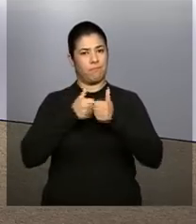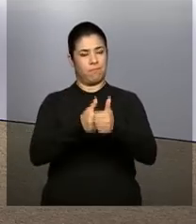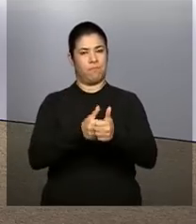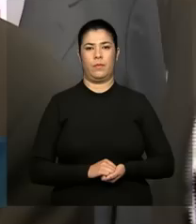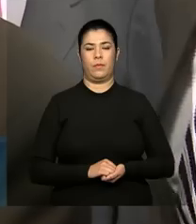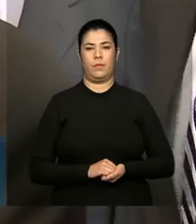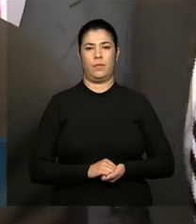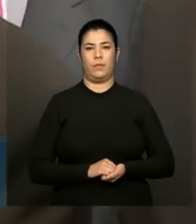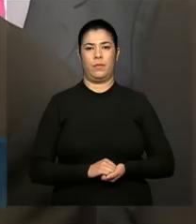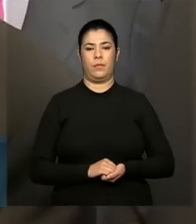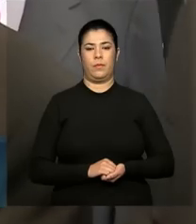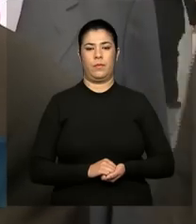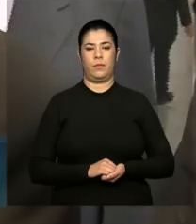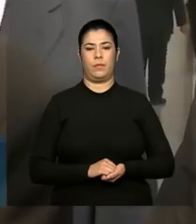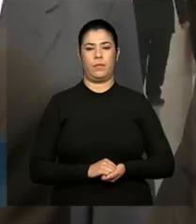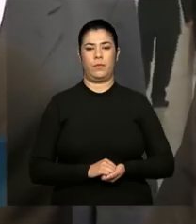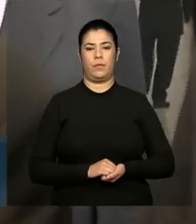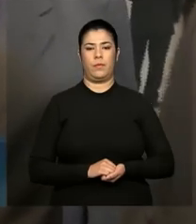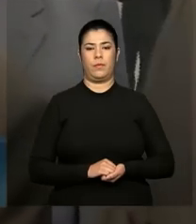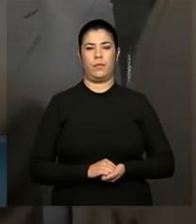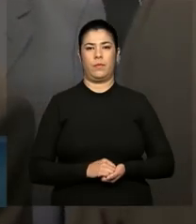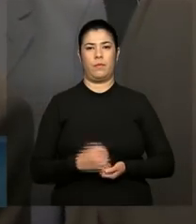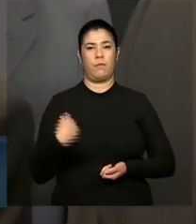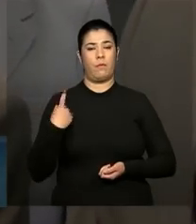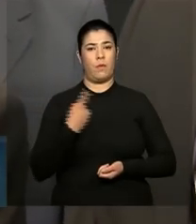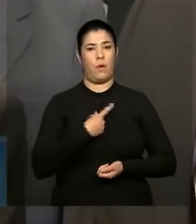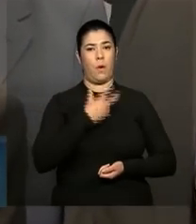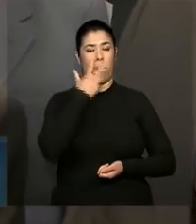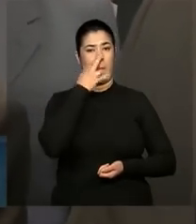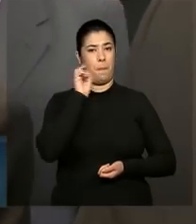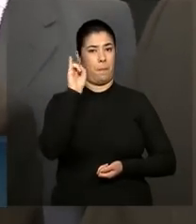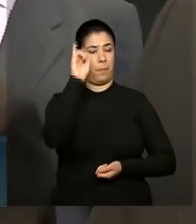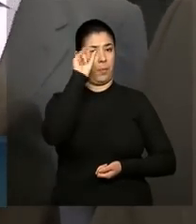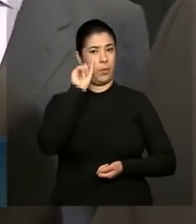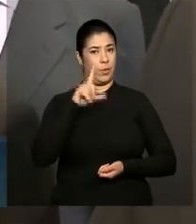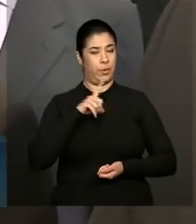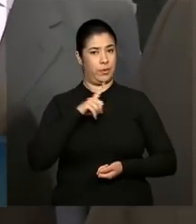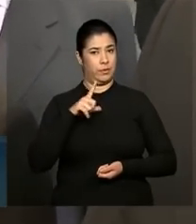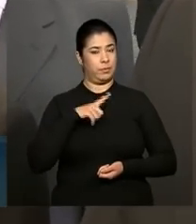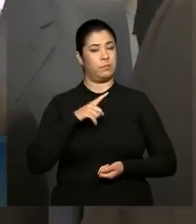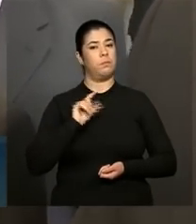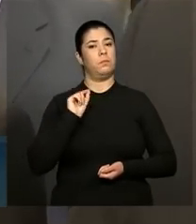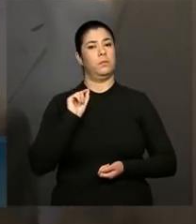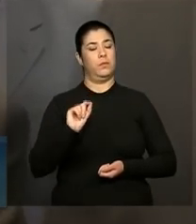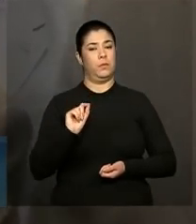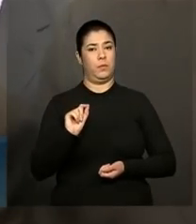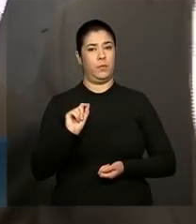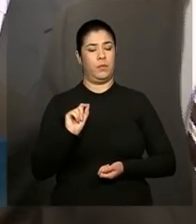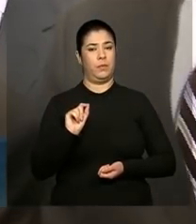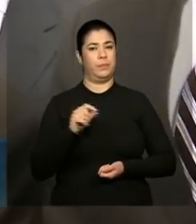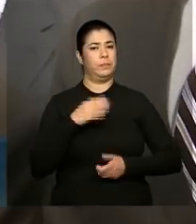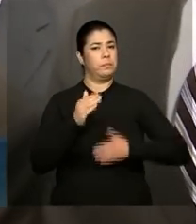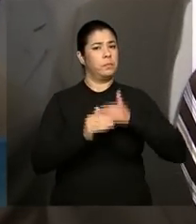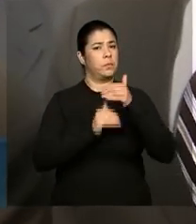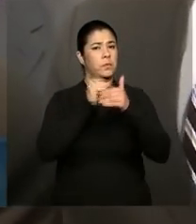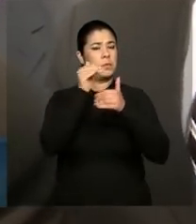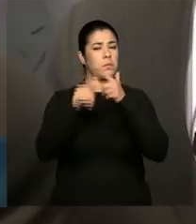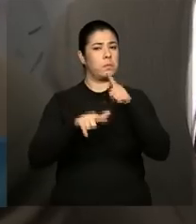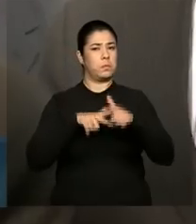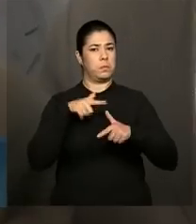foi. Nós achamos que é importante que haja uma